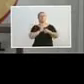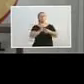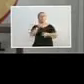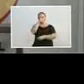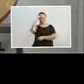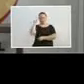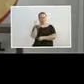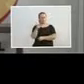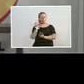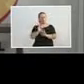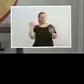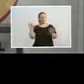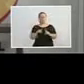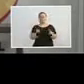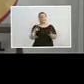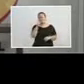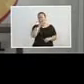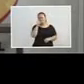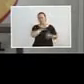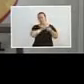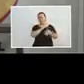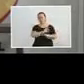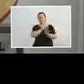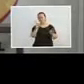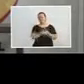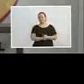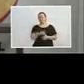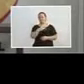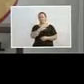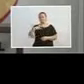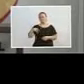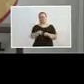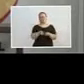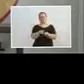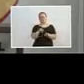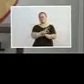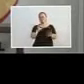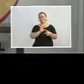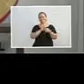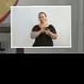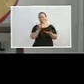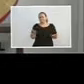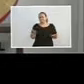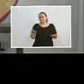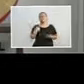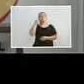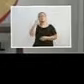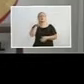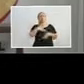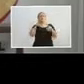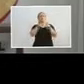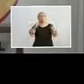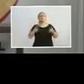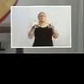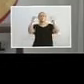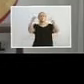que mentira. Não levou ao conhecimento da Prefeitura e muito menos do Ministério Público. Inclusive eu quero que ele diga qual foi o promotor de justiça que nós vamos lá